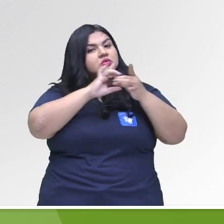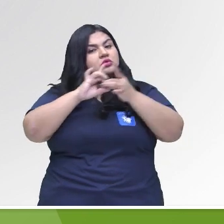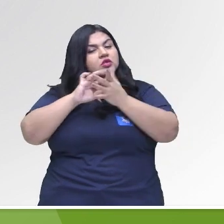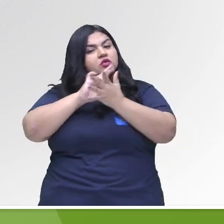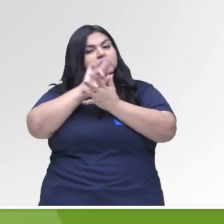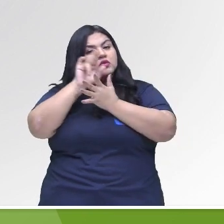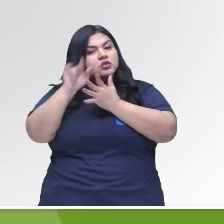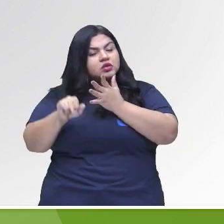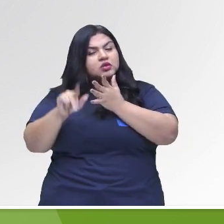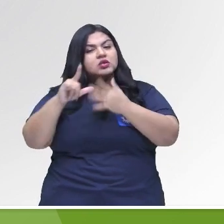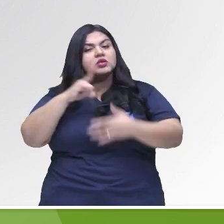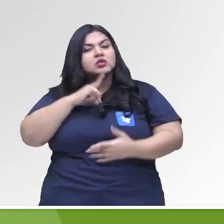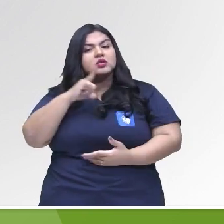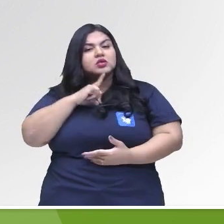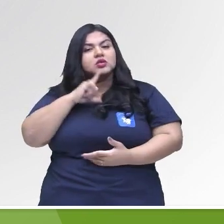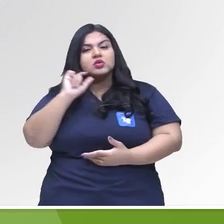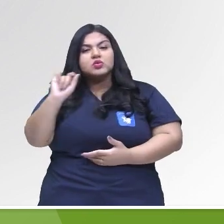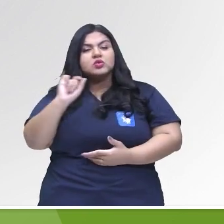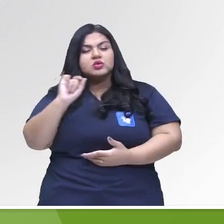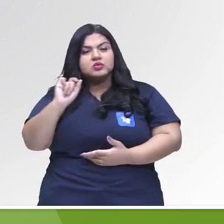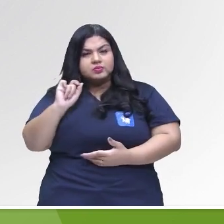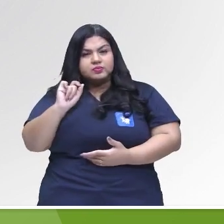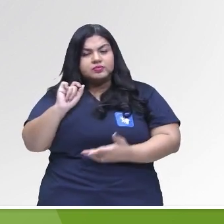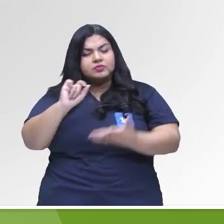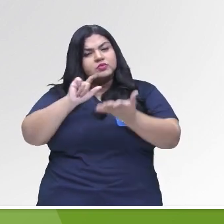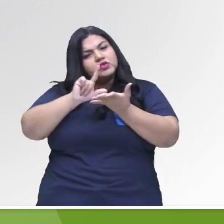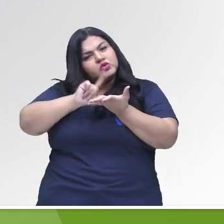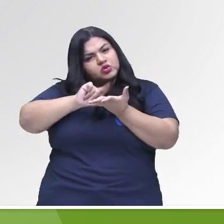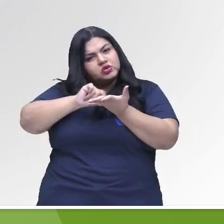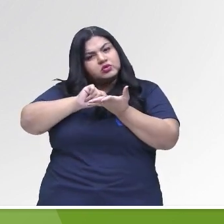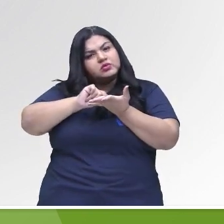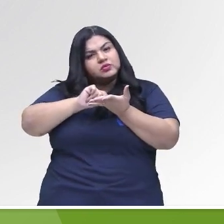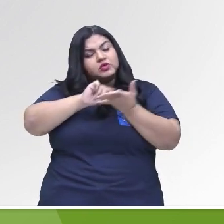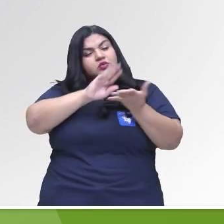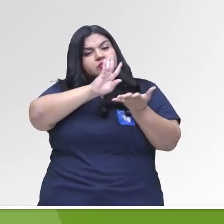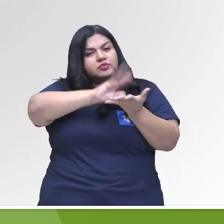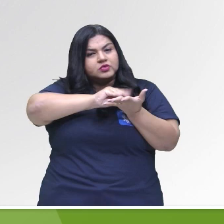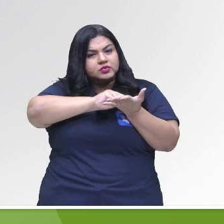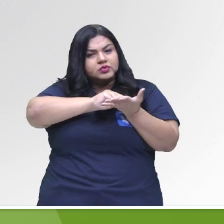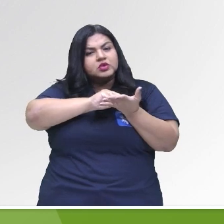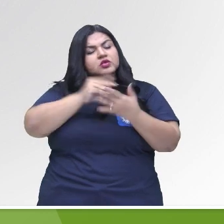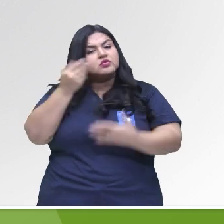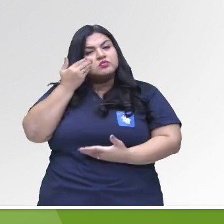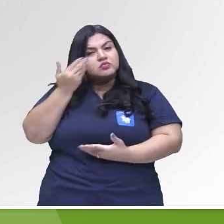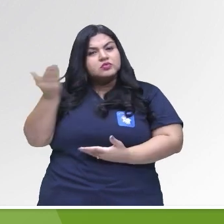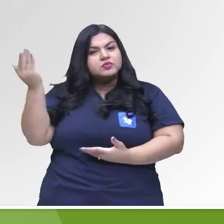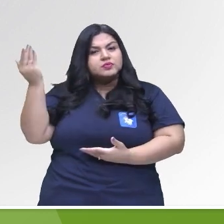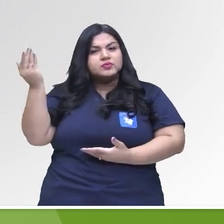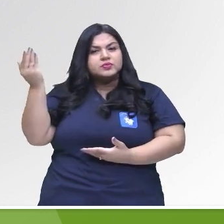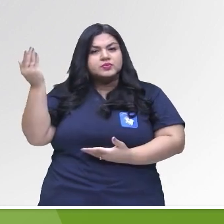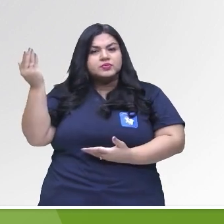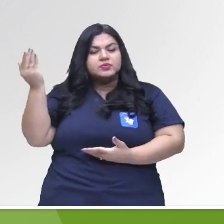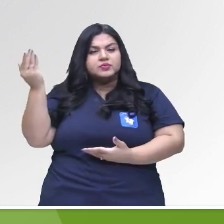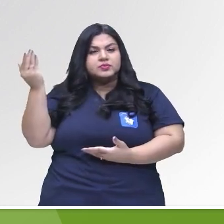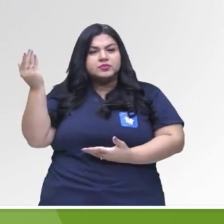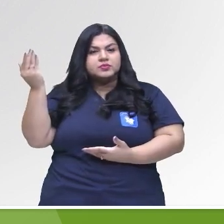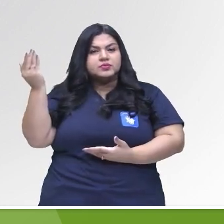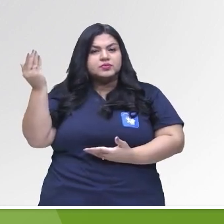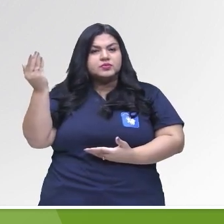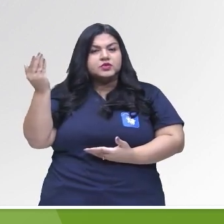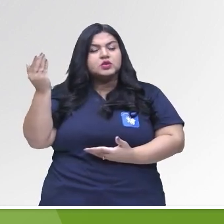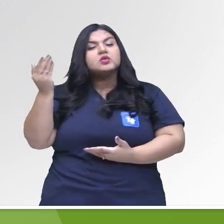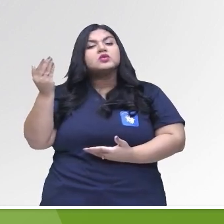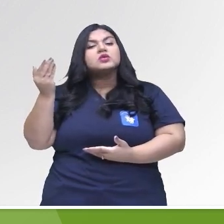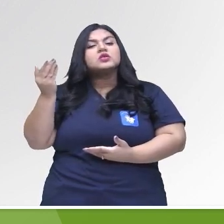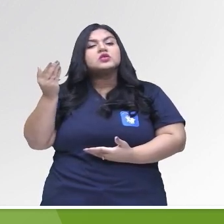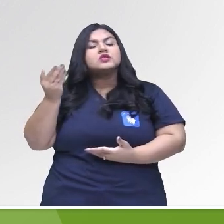monômeros, nós temos o que chamamos de polímero, tá? Esse tipo de reação que você acabou de ver aqui no esquema, né? A gente chama de reação